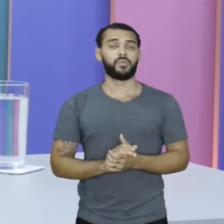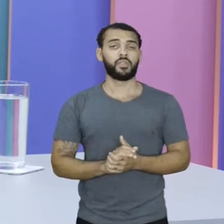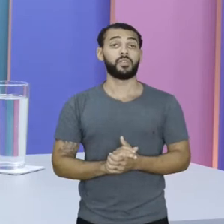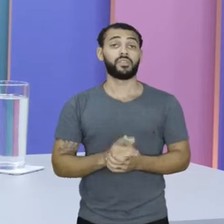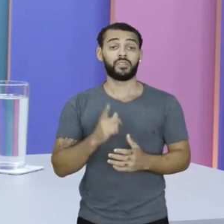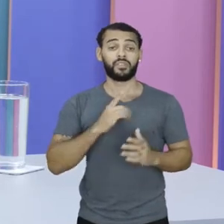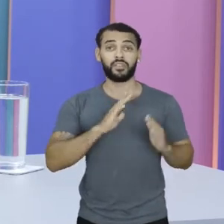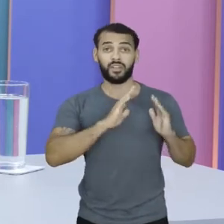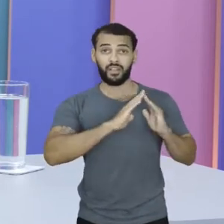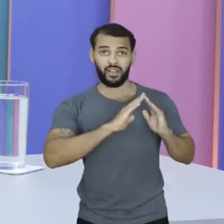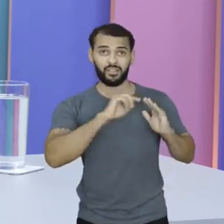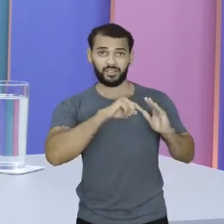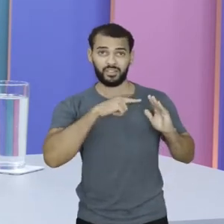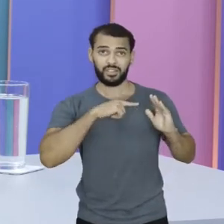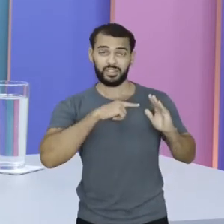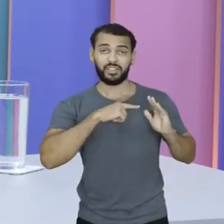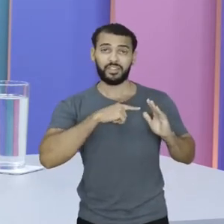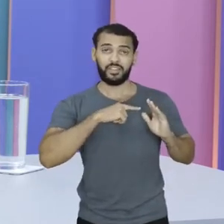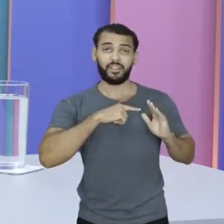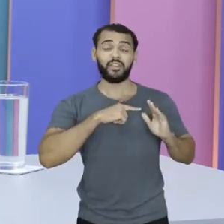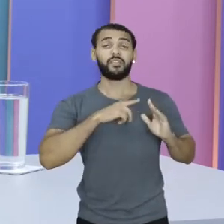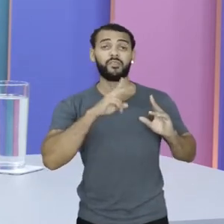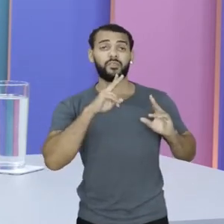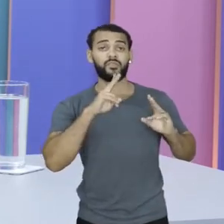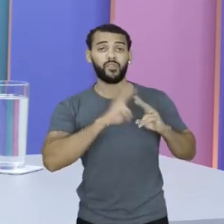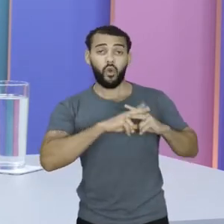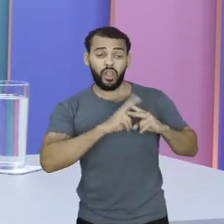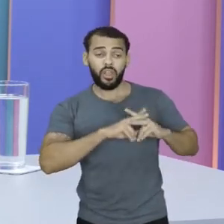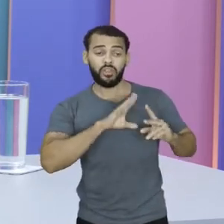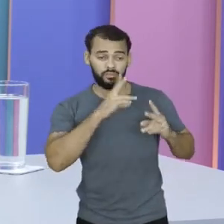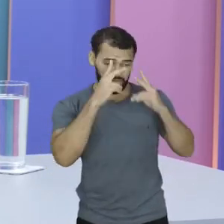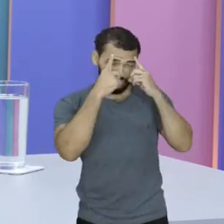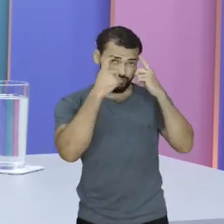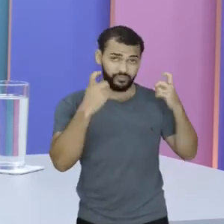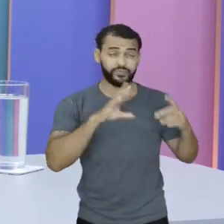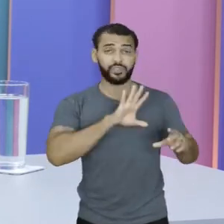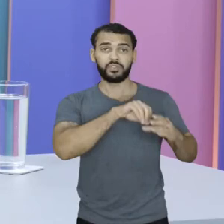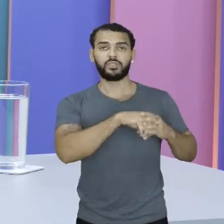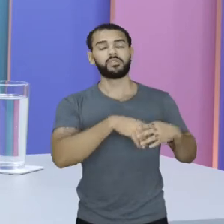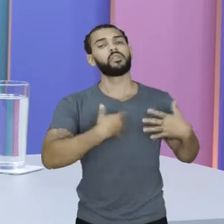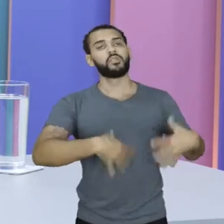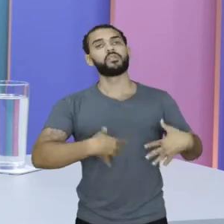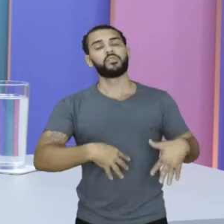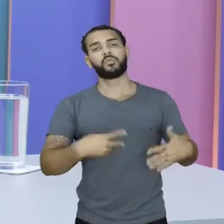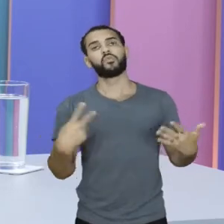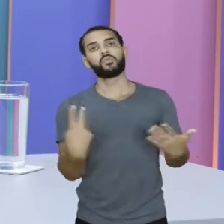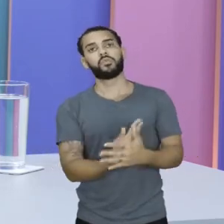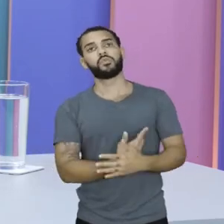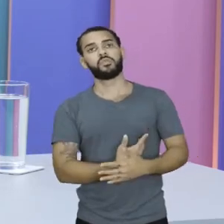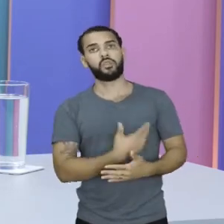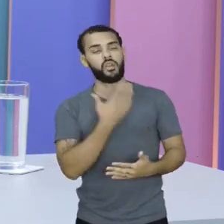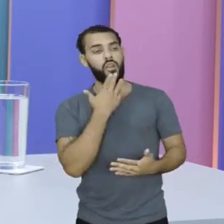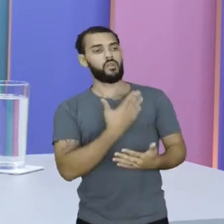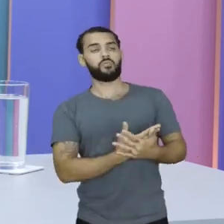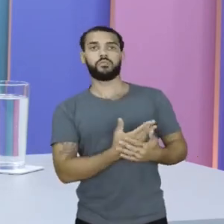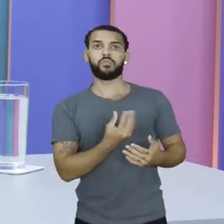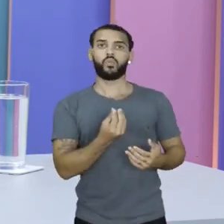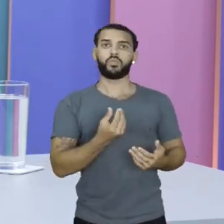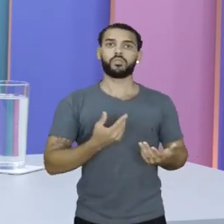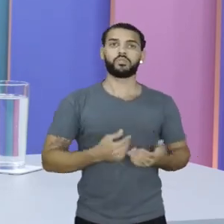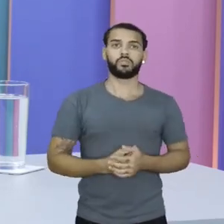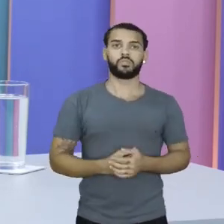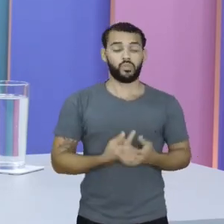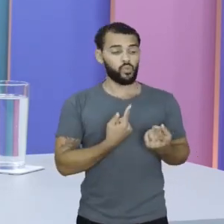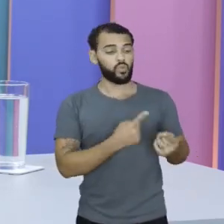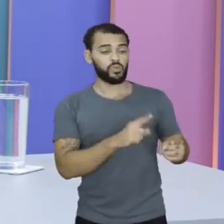o feminicídio é algo que é assombroso, né, no nosso país, né? Contra as mulheres negras, contra as meninas negras,